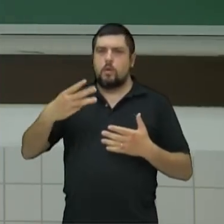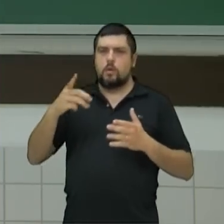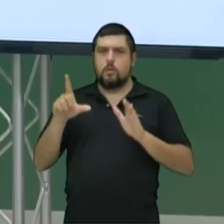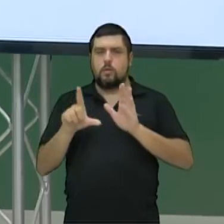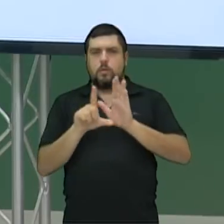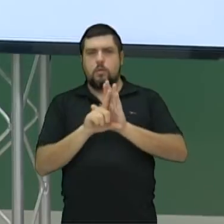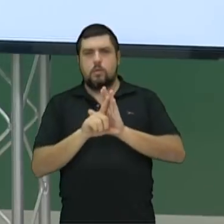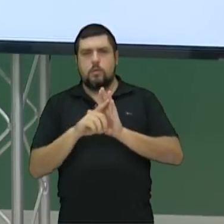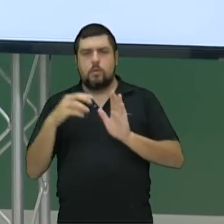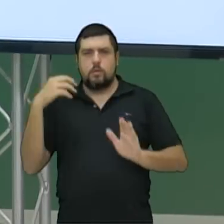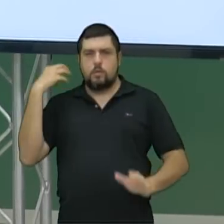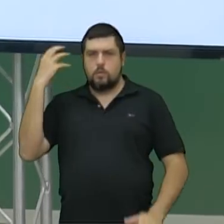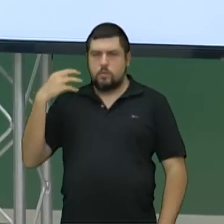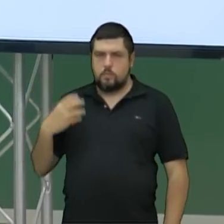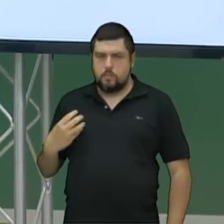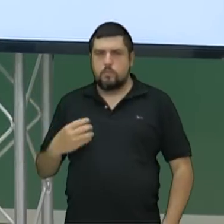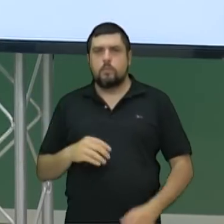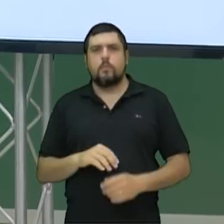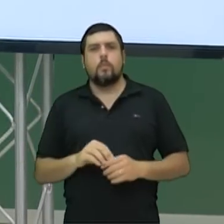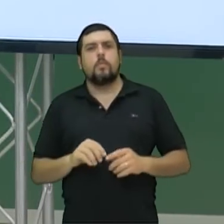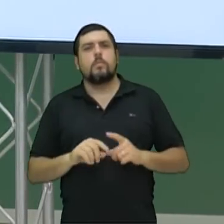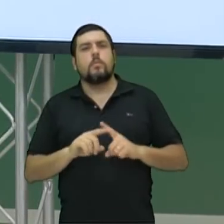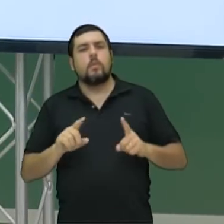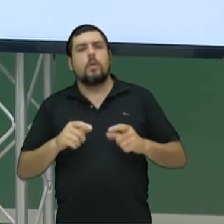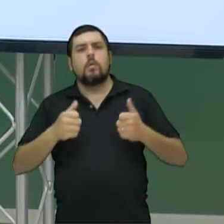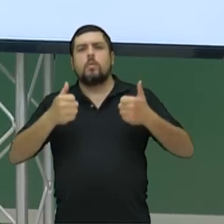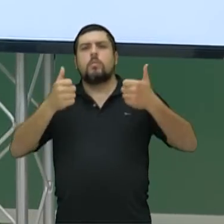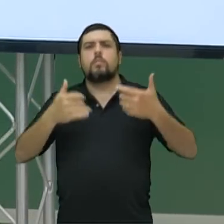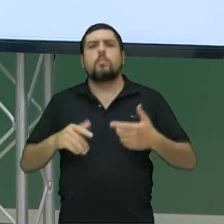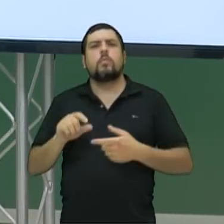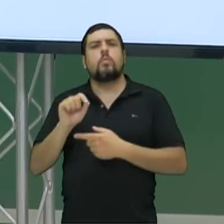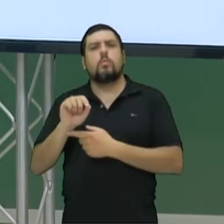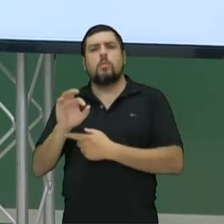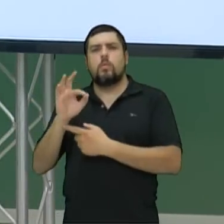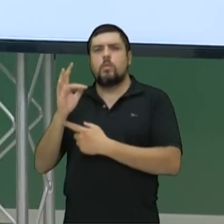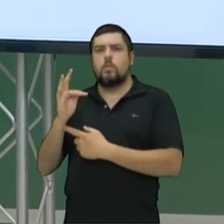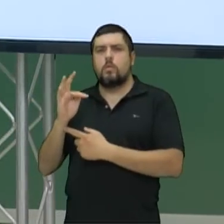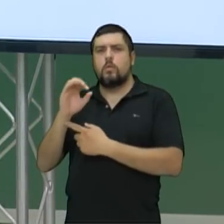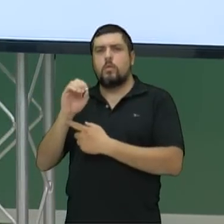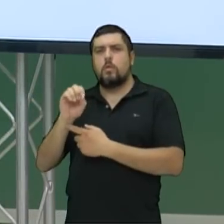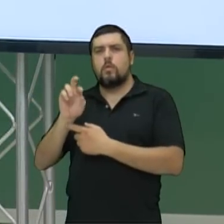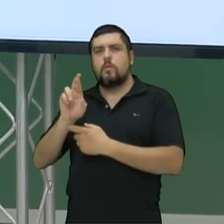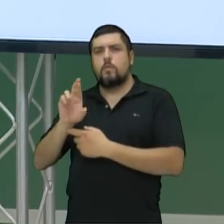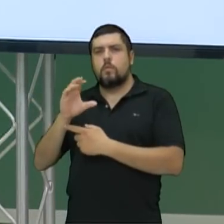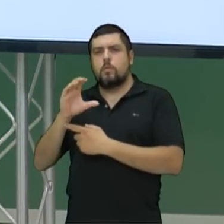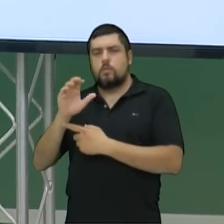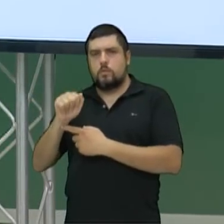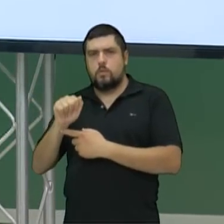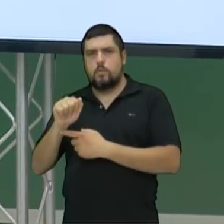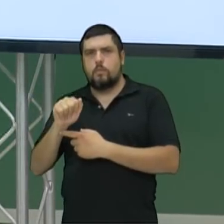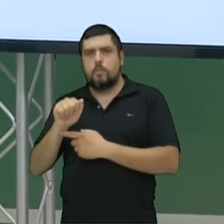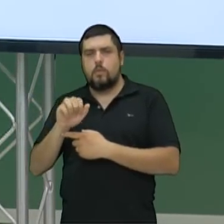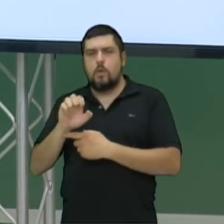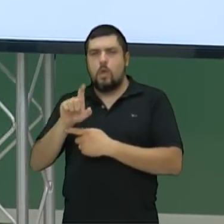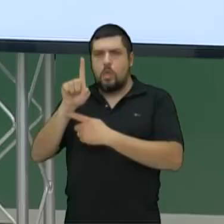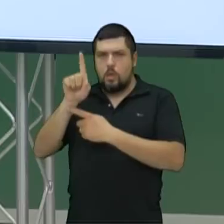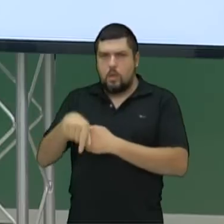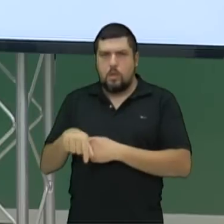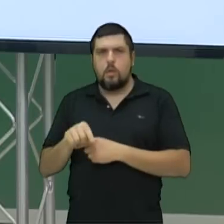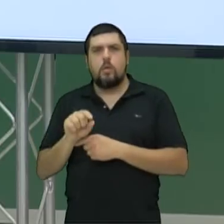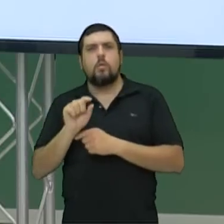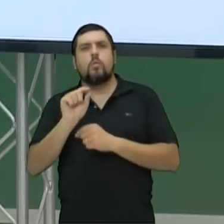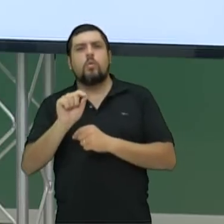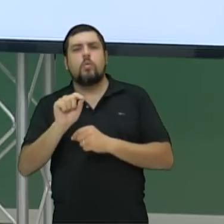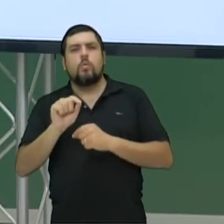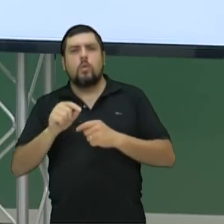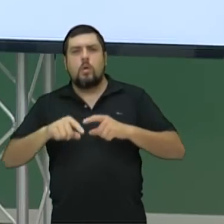antes disso, né, vamos falar sobre ela, a força, né? Força é uma grandeza física responsável por alterar o estado de